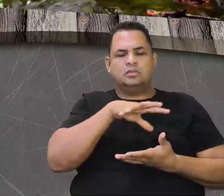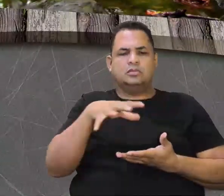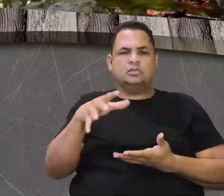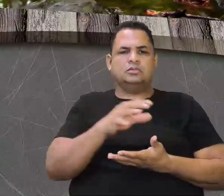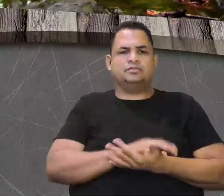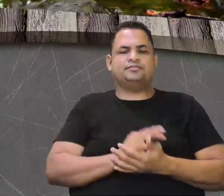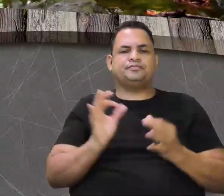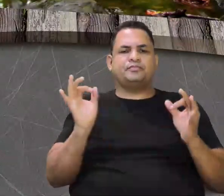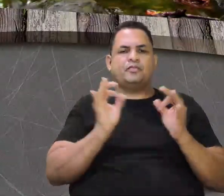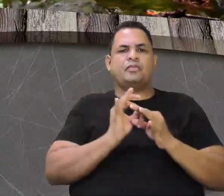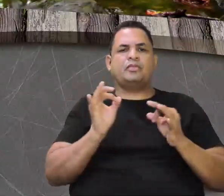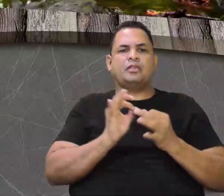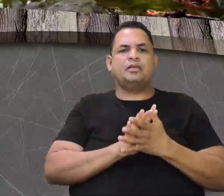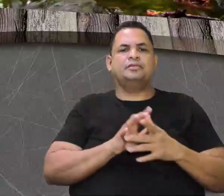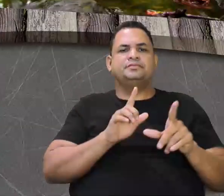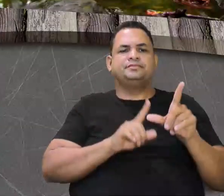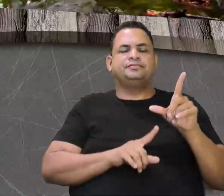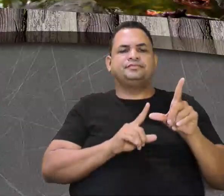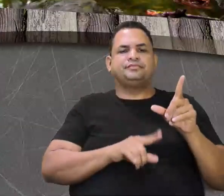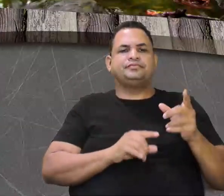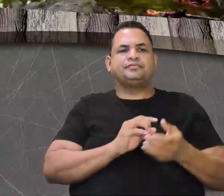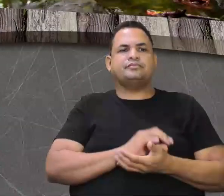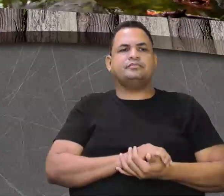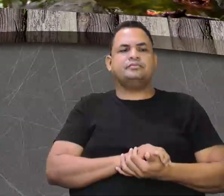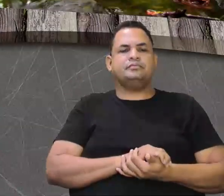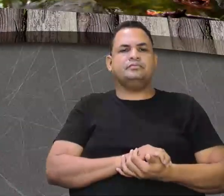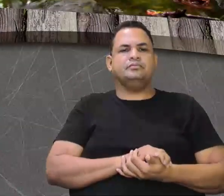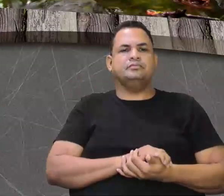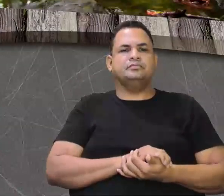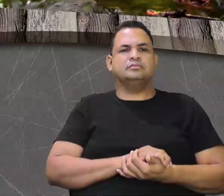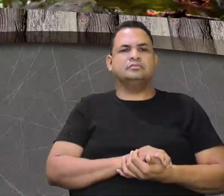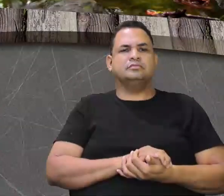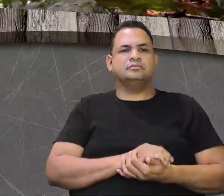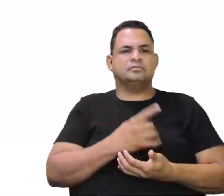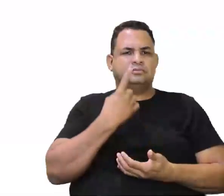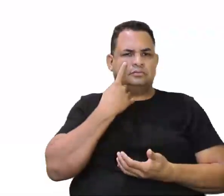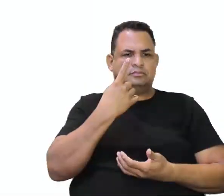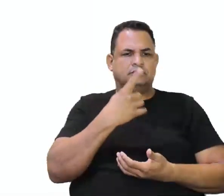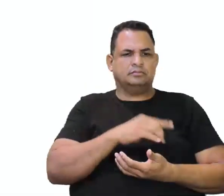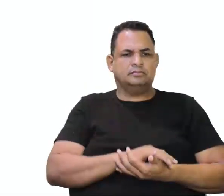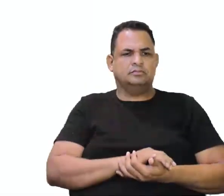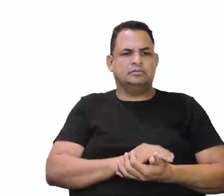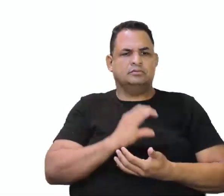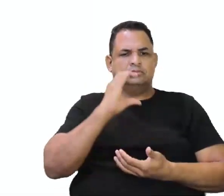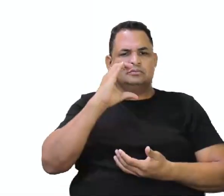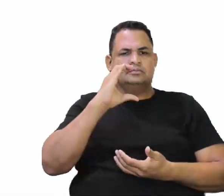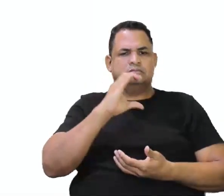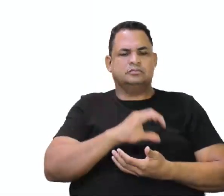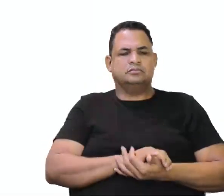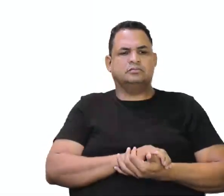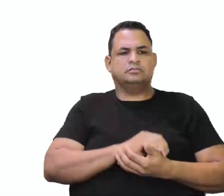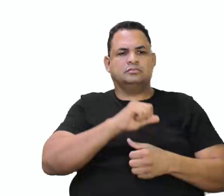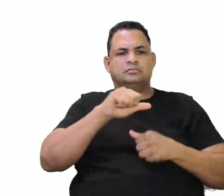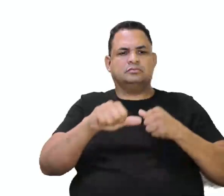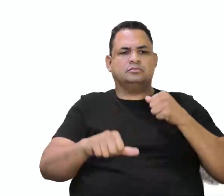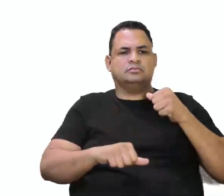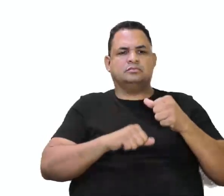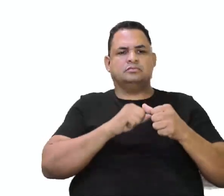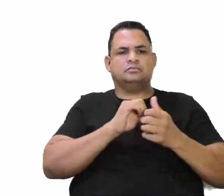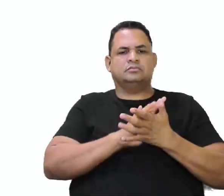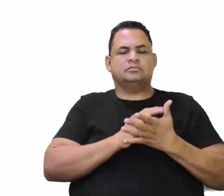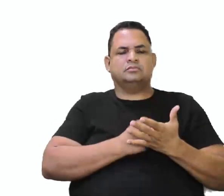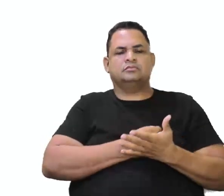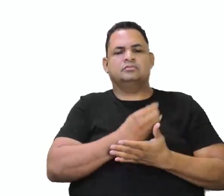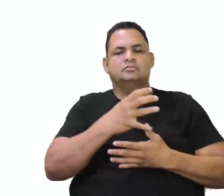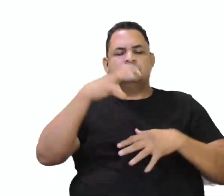florestadas. Perfeito? Letra A, vamos lá no quadro? Olha lá, letra C, né? Alterações do